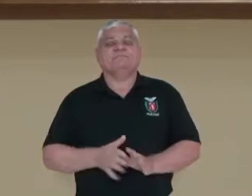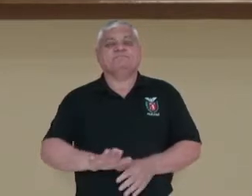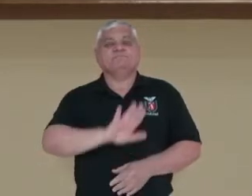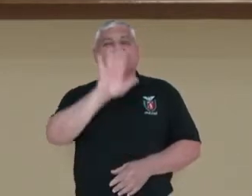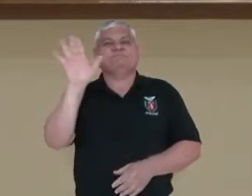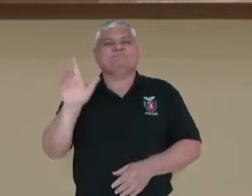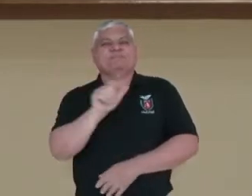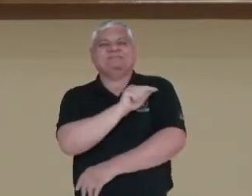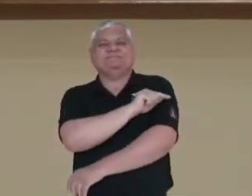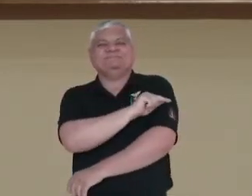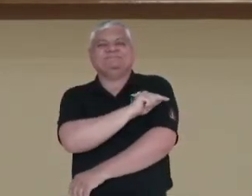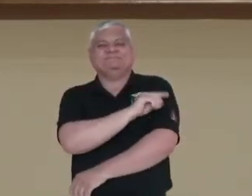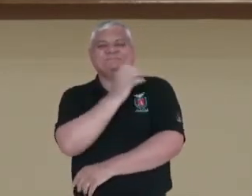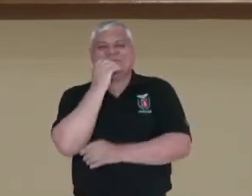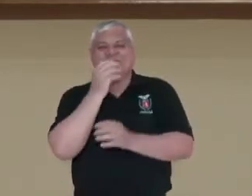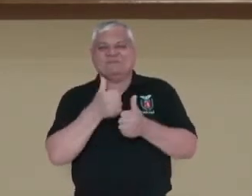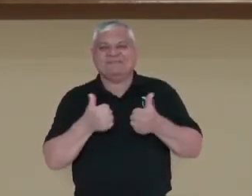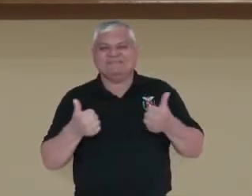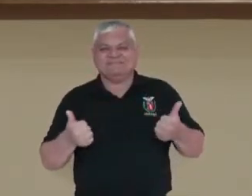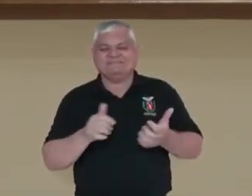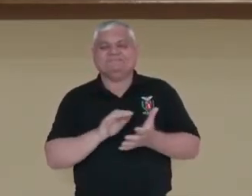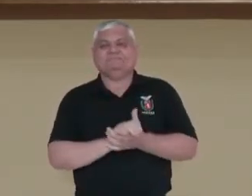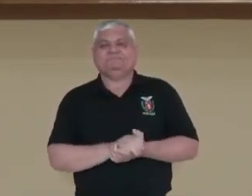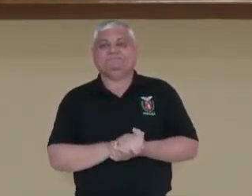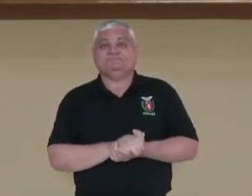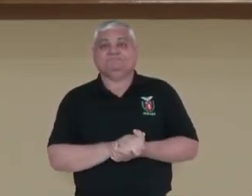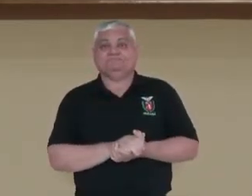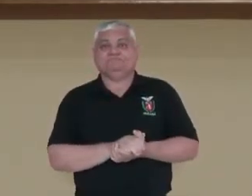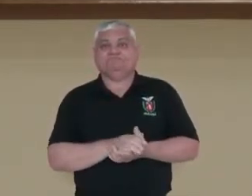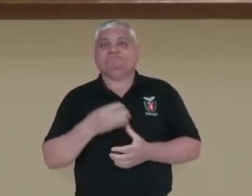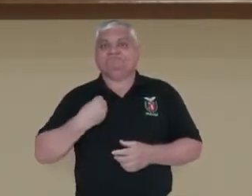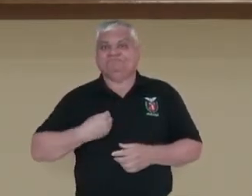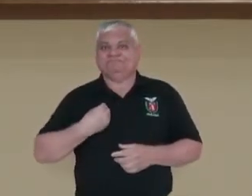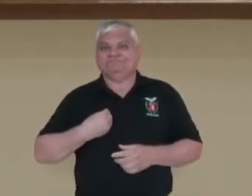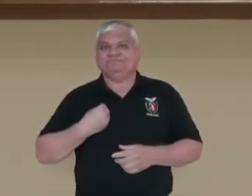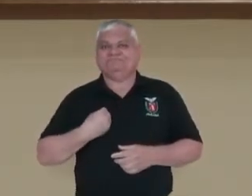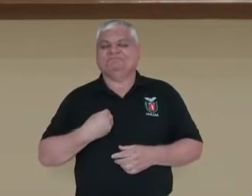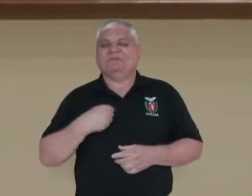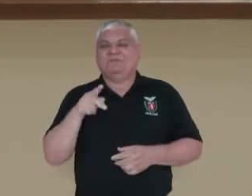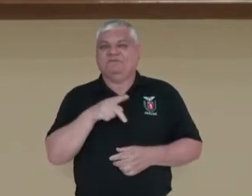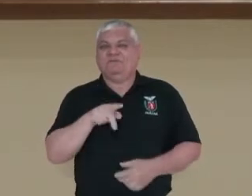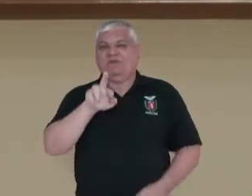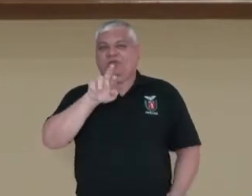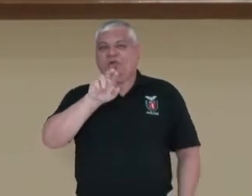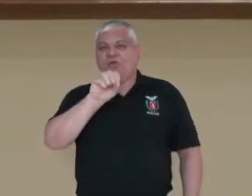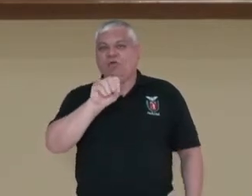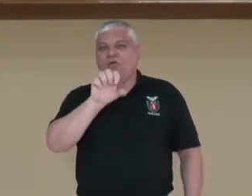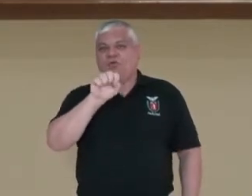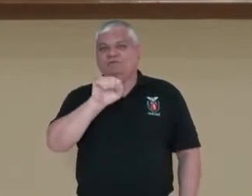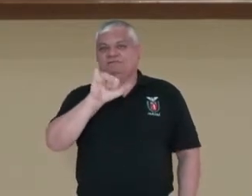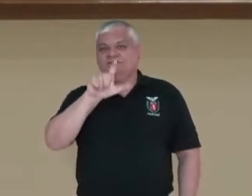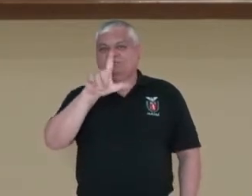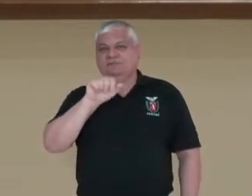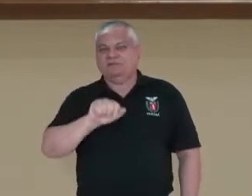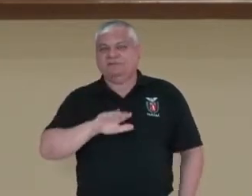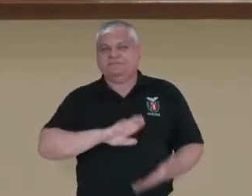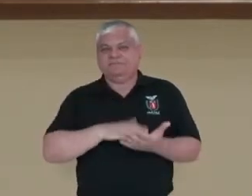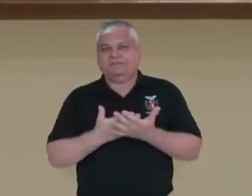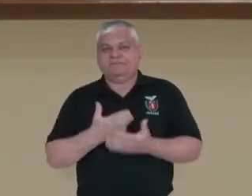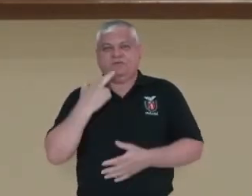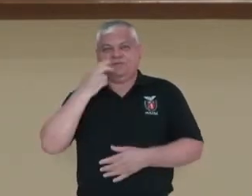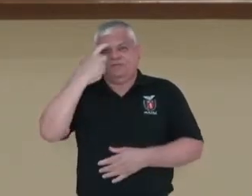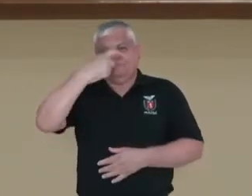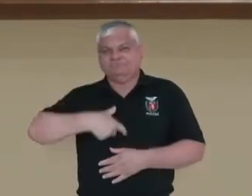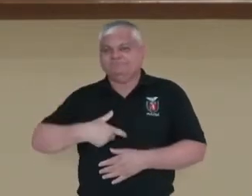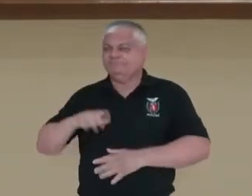Olá, sétimos anos, tudo bem com vocês? Estamos aqui de novo, eu, a professora Rosilda Menger, e o nosso intérprete, o